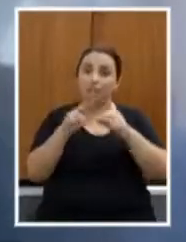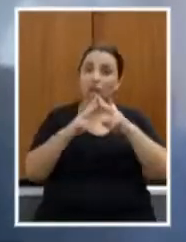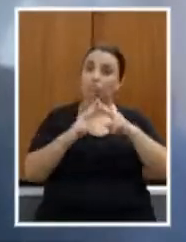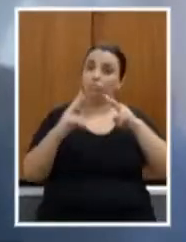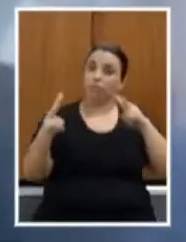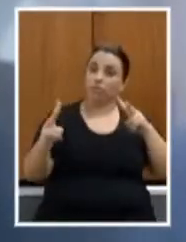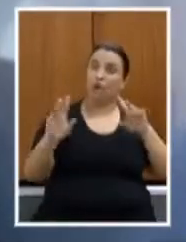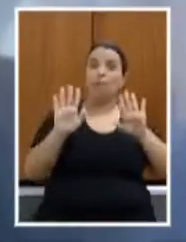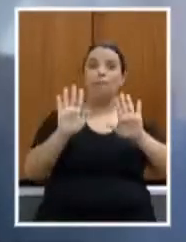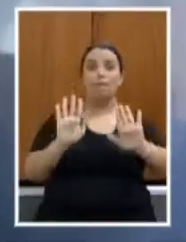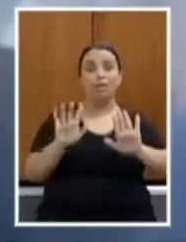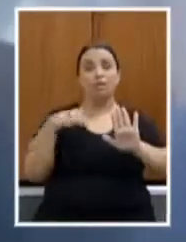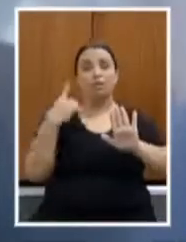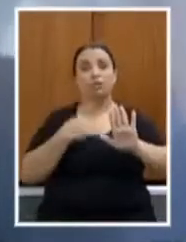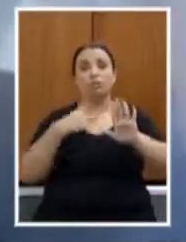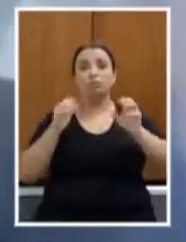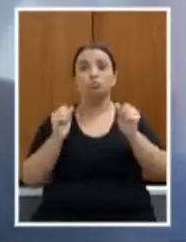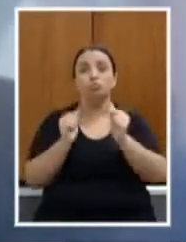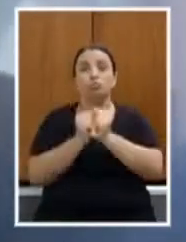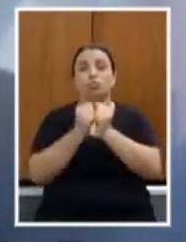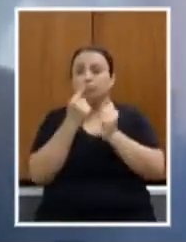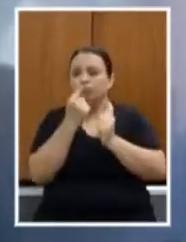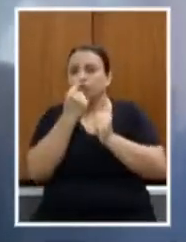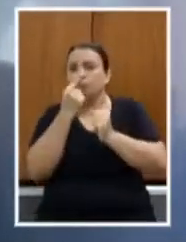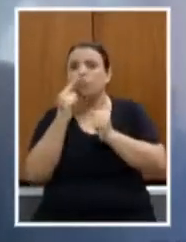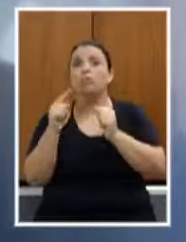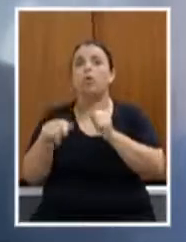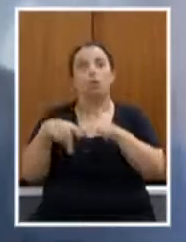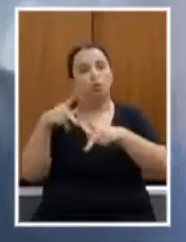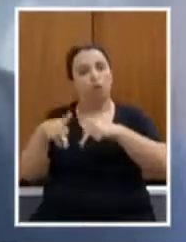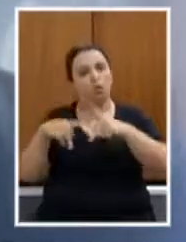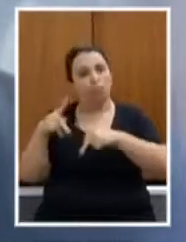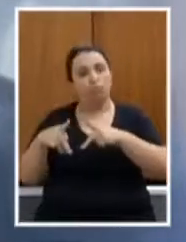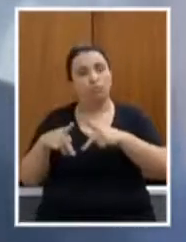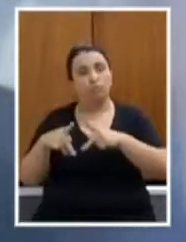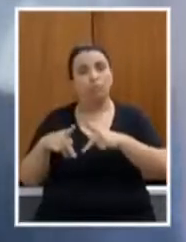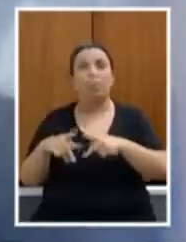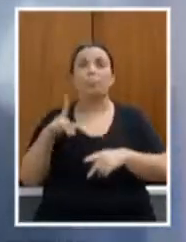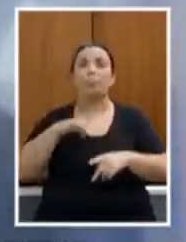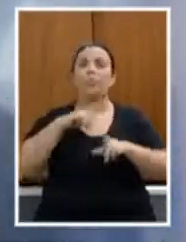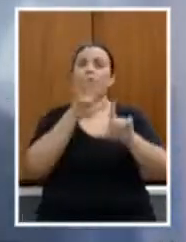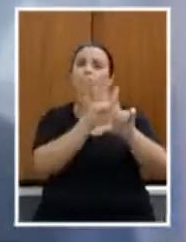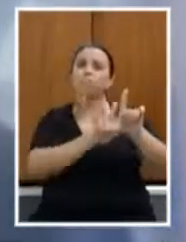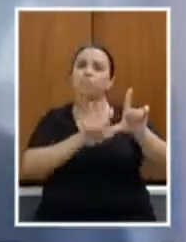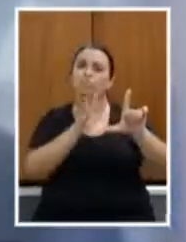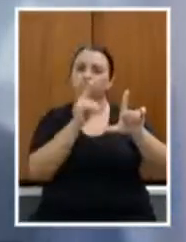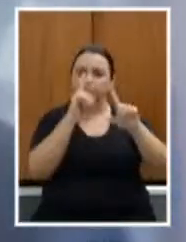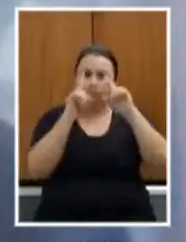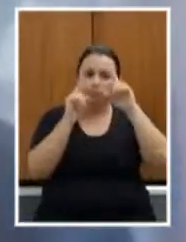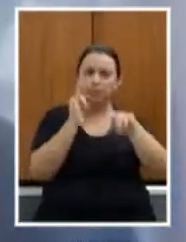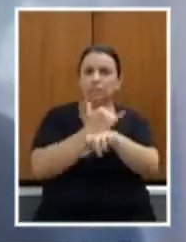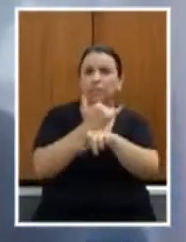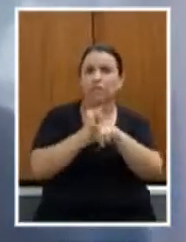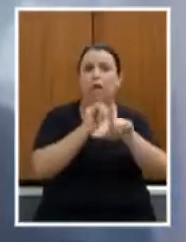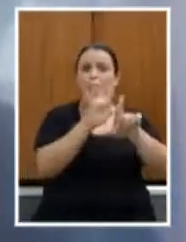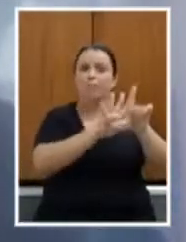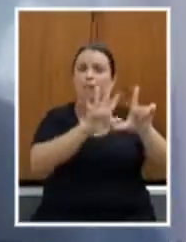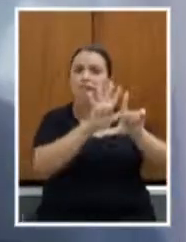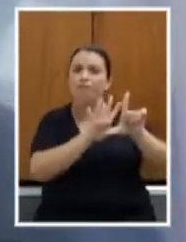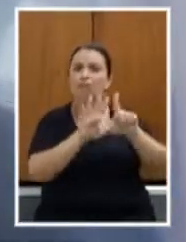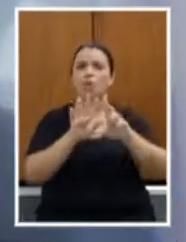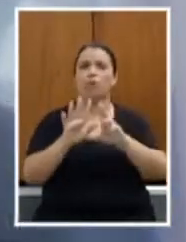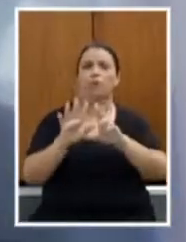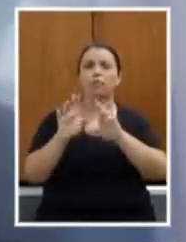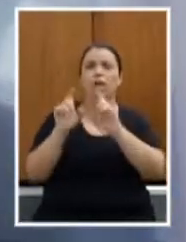não deixássemos de estar junto ao povo. Foi criado plataformas, foi criado reuniões